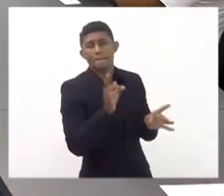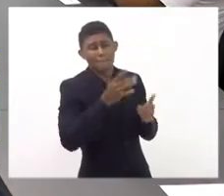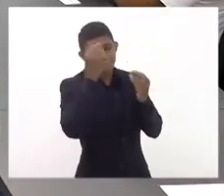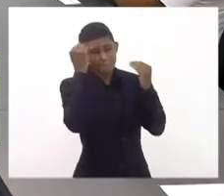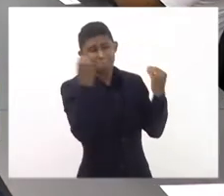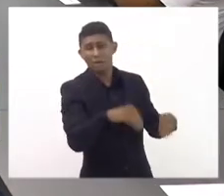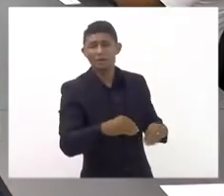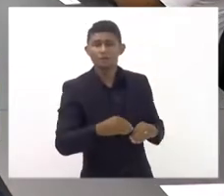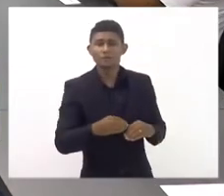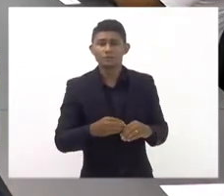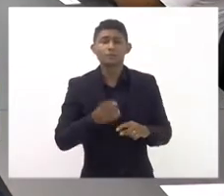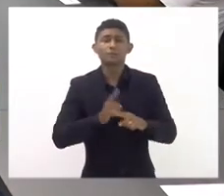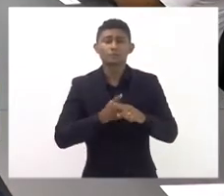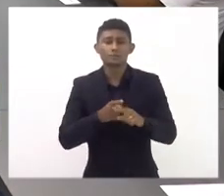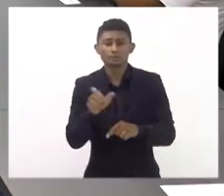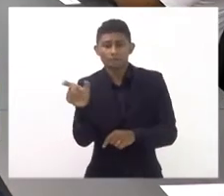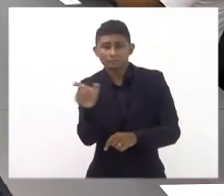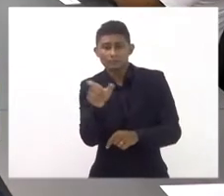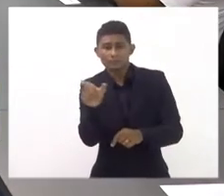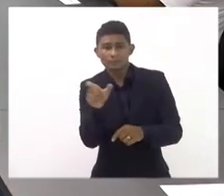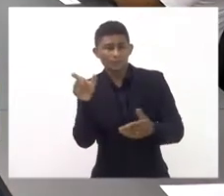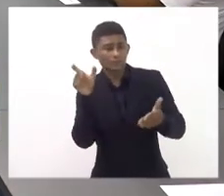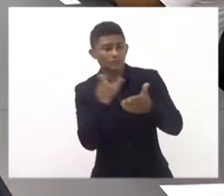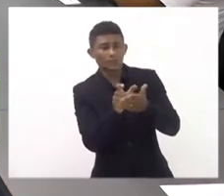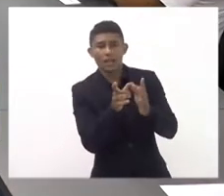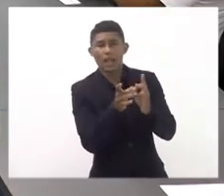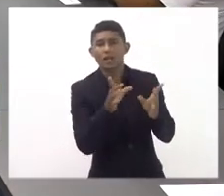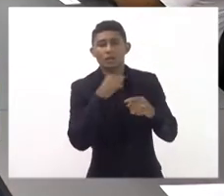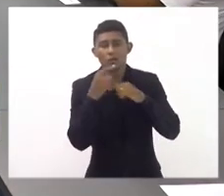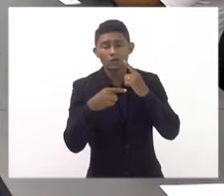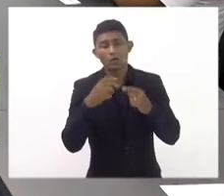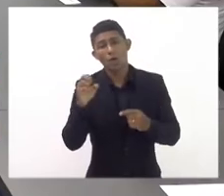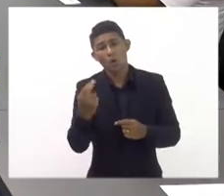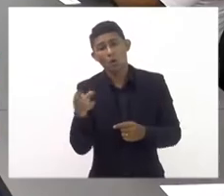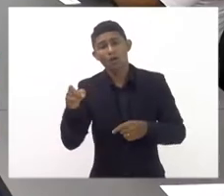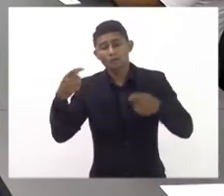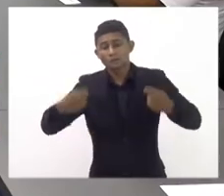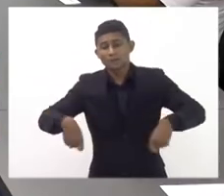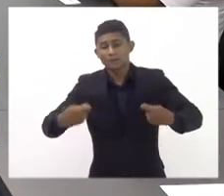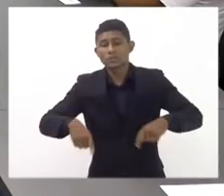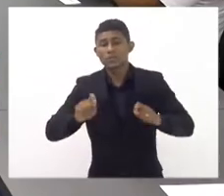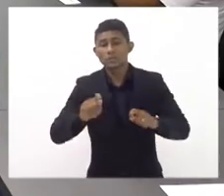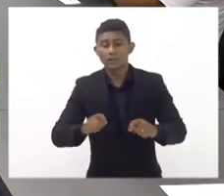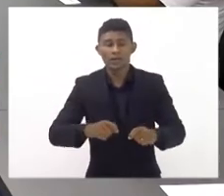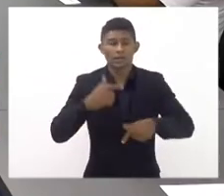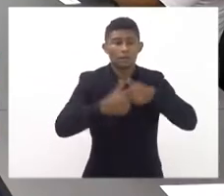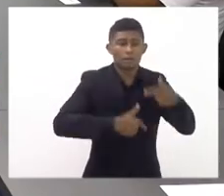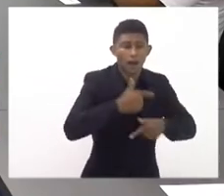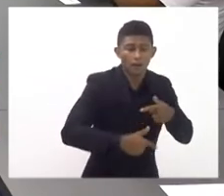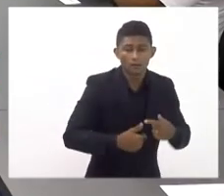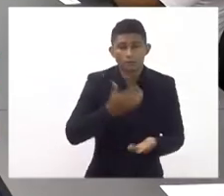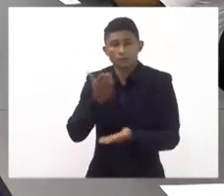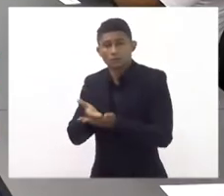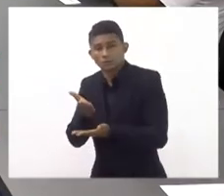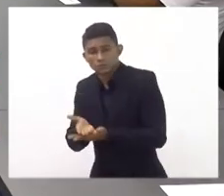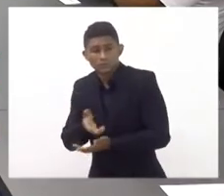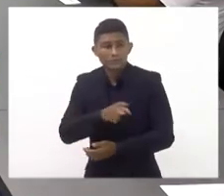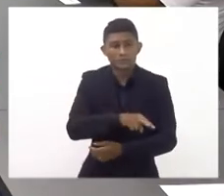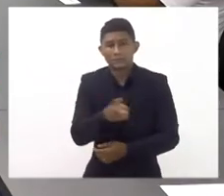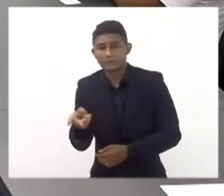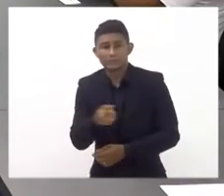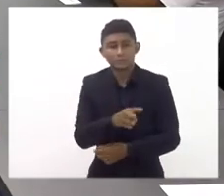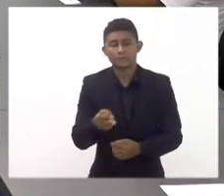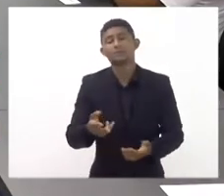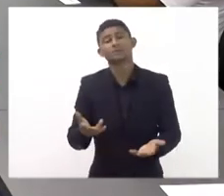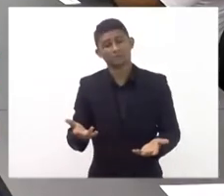livre, ou então por precisar trabalhar e estudar, porque é a situação dos estudantes do ensino subsequente. E a gente precisa tratar